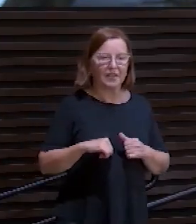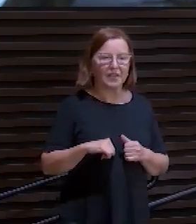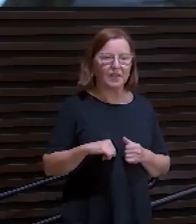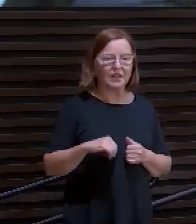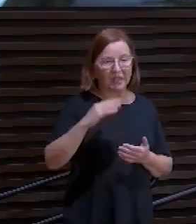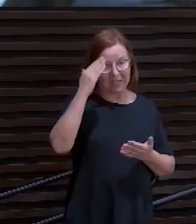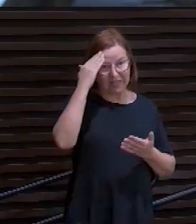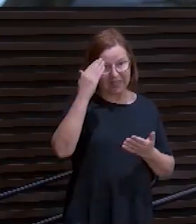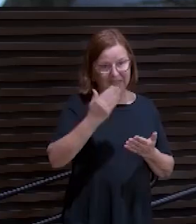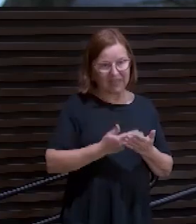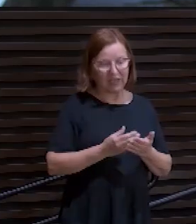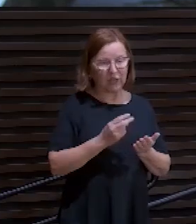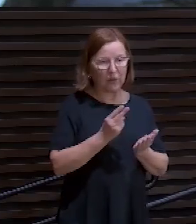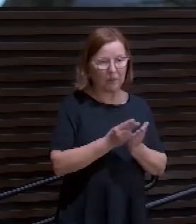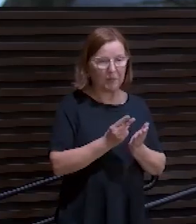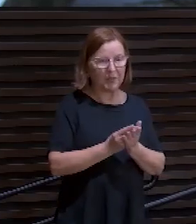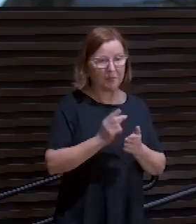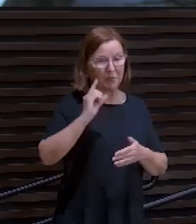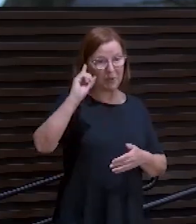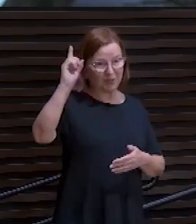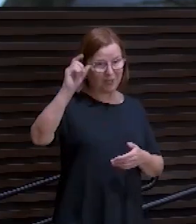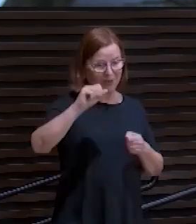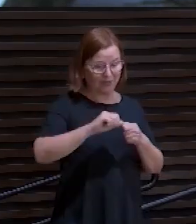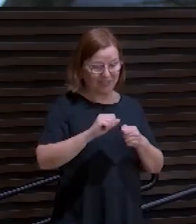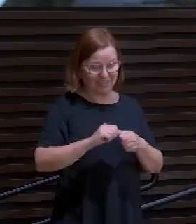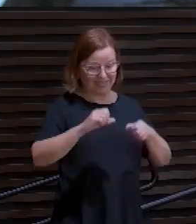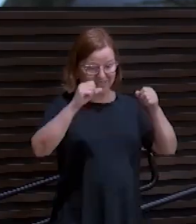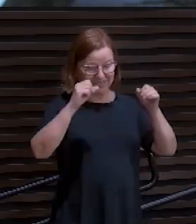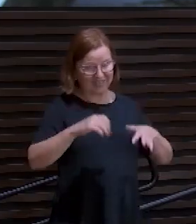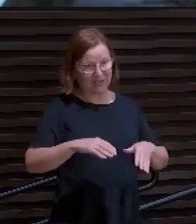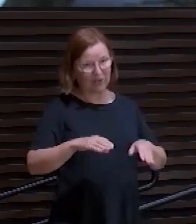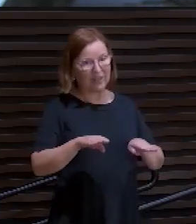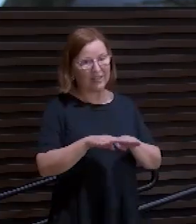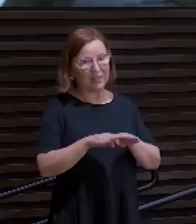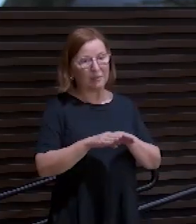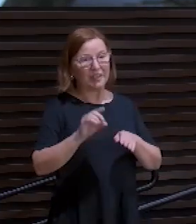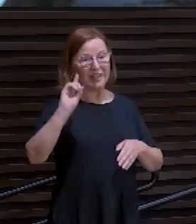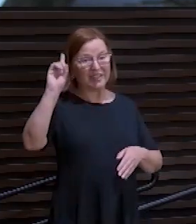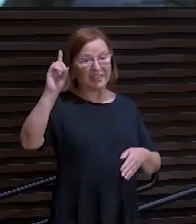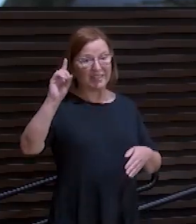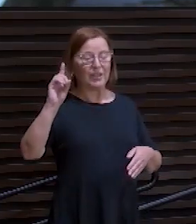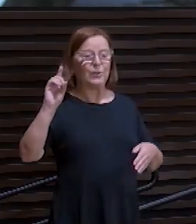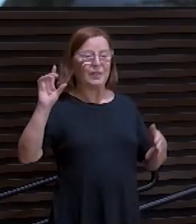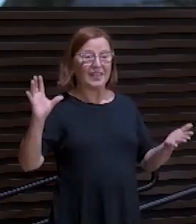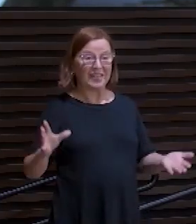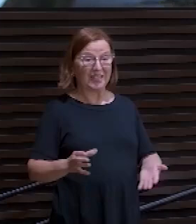criação é o Deus da redenção. Ele é bom.